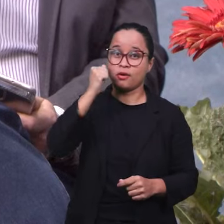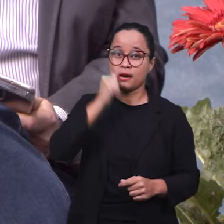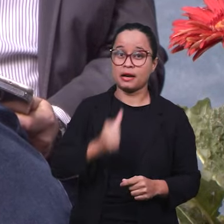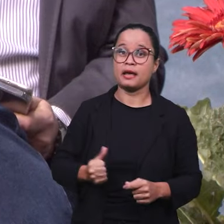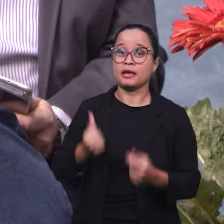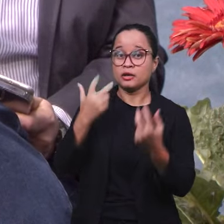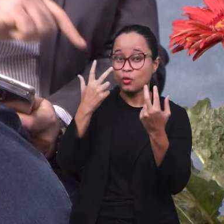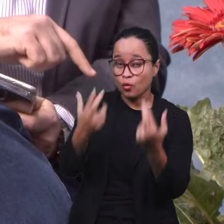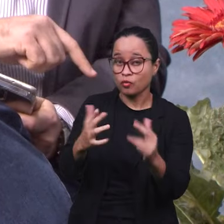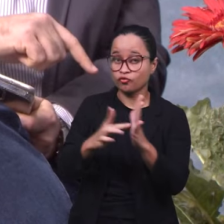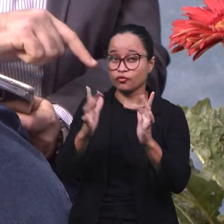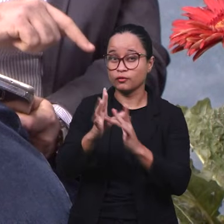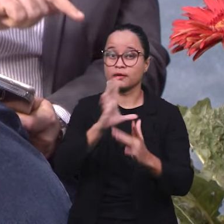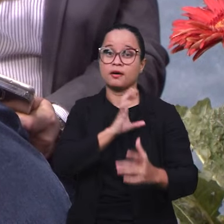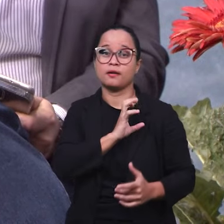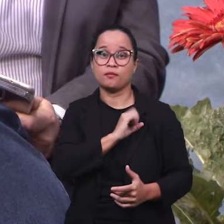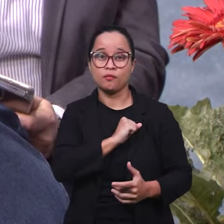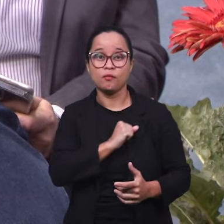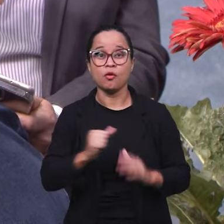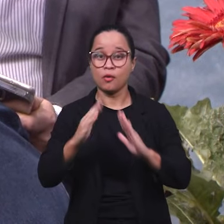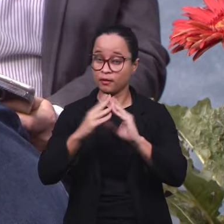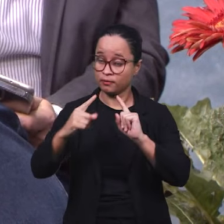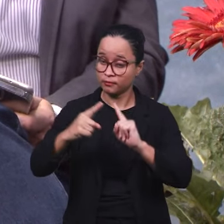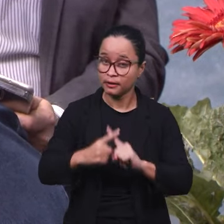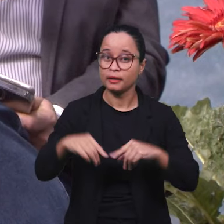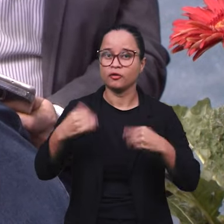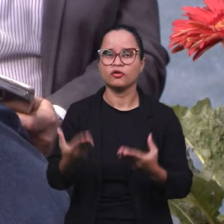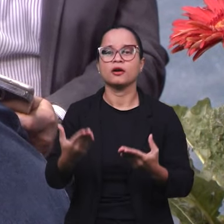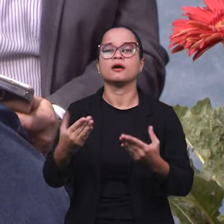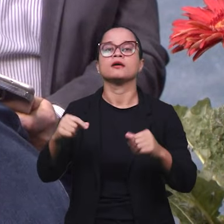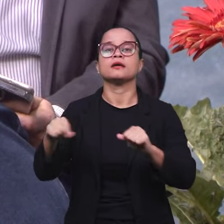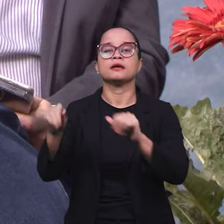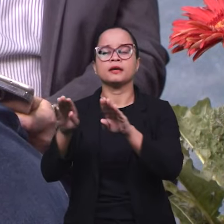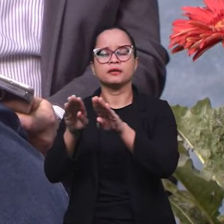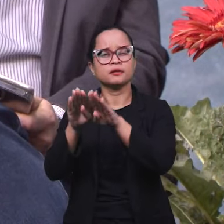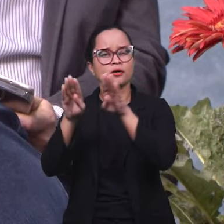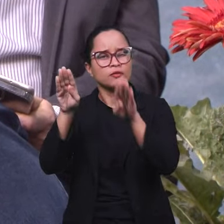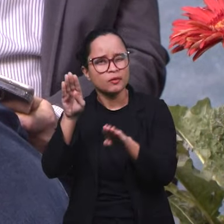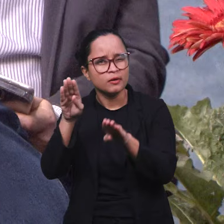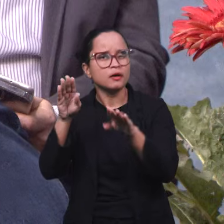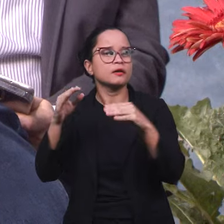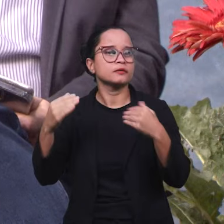ao amor pela esposa, né? Então, essa relação de submissão